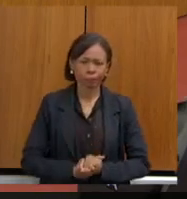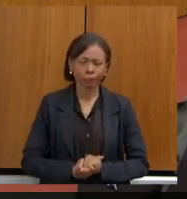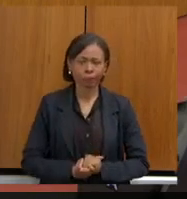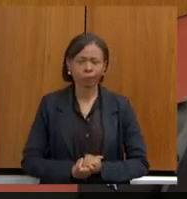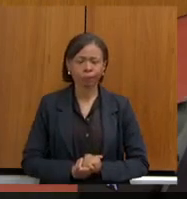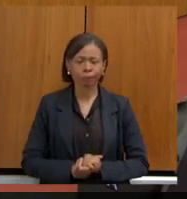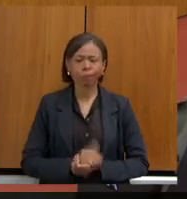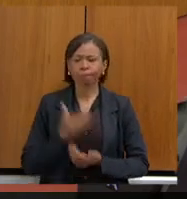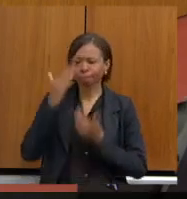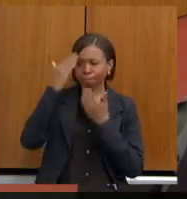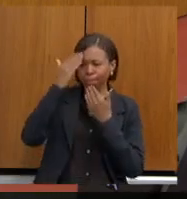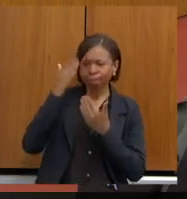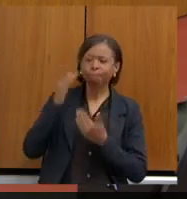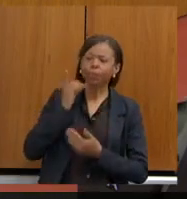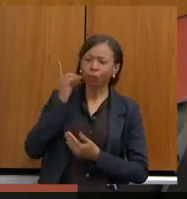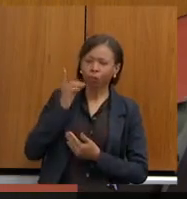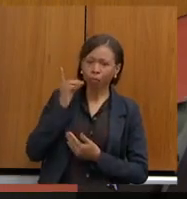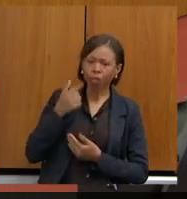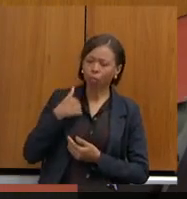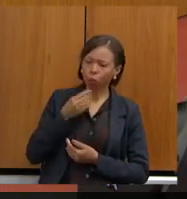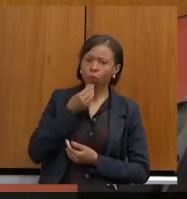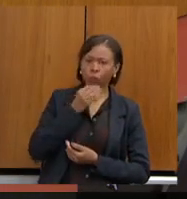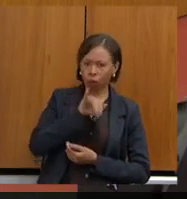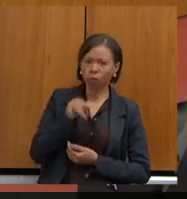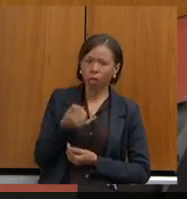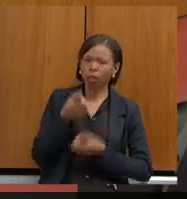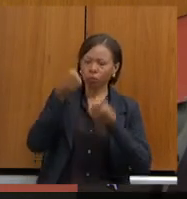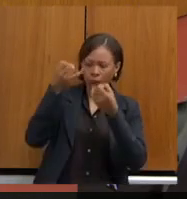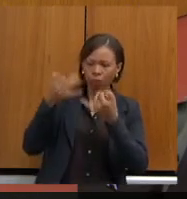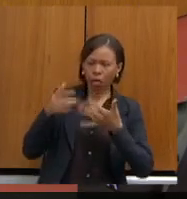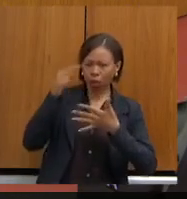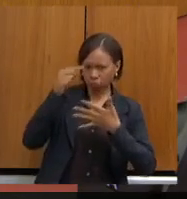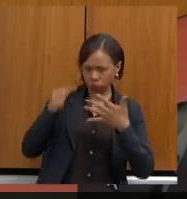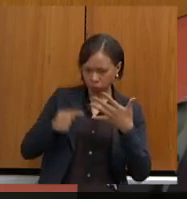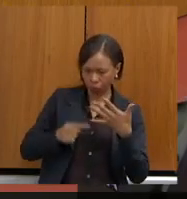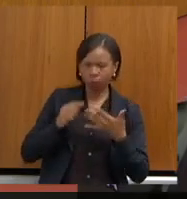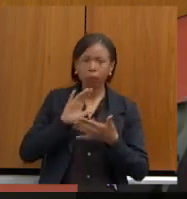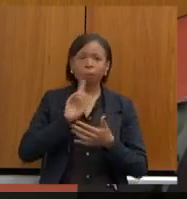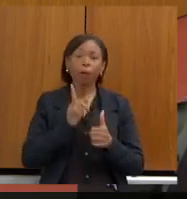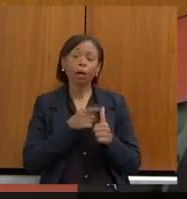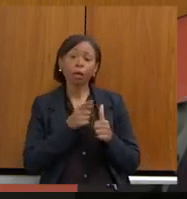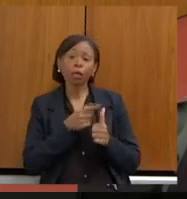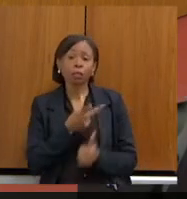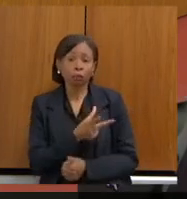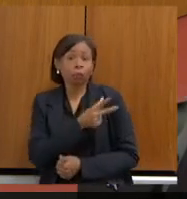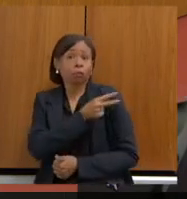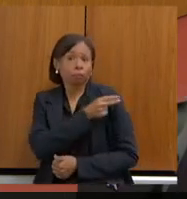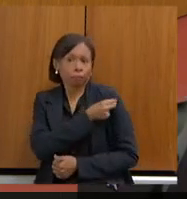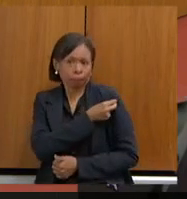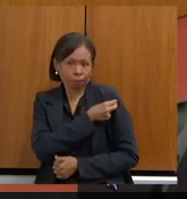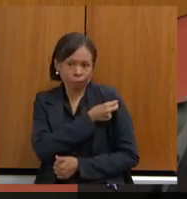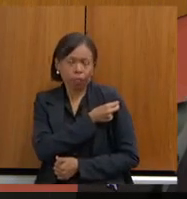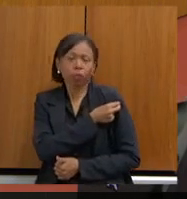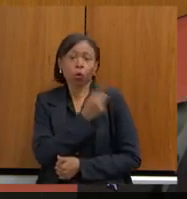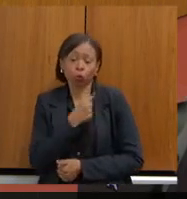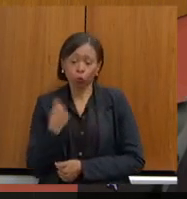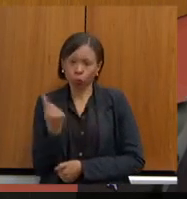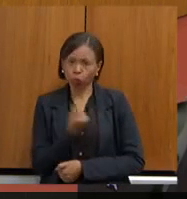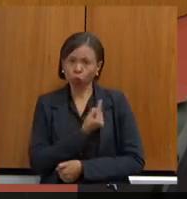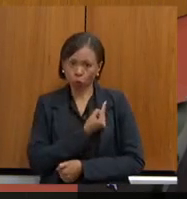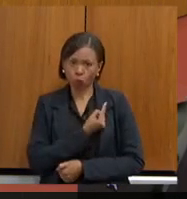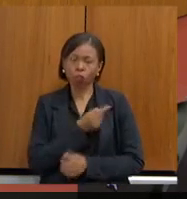e obrigado Deputado pela oportunidade de expor cada um desses pontos como é que se refere a vacinação nós